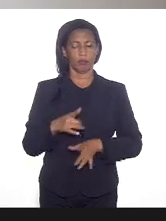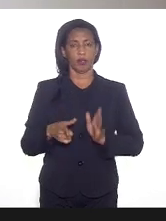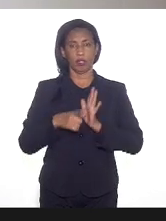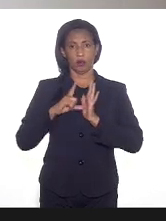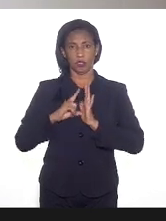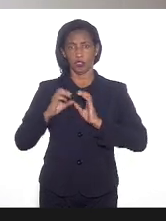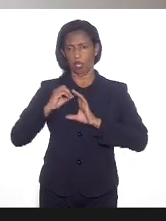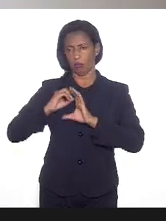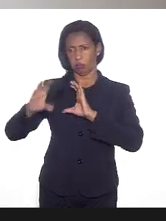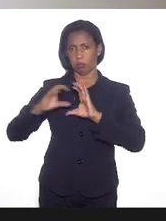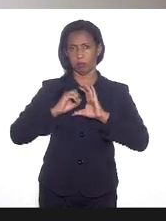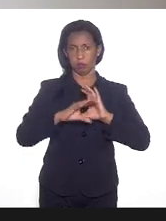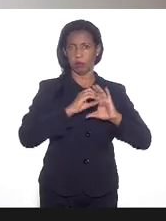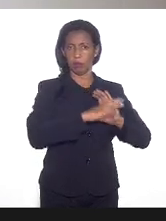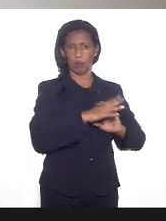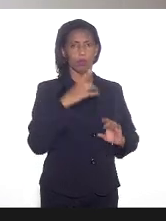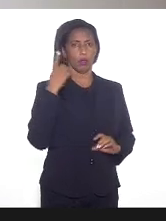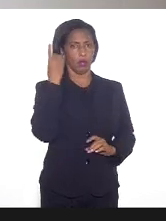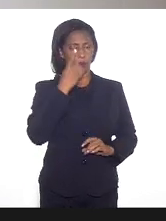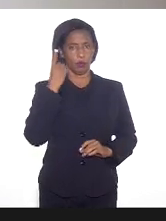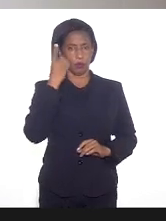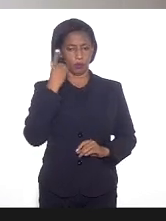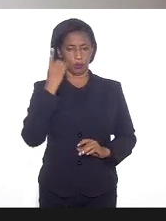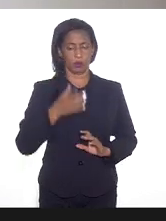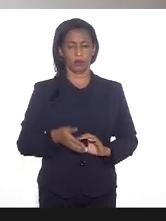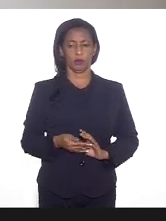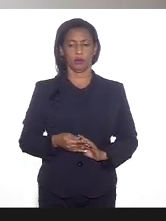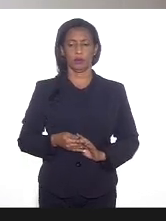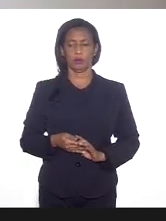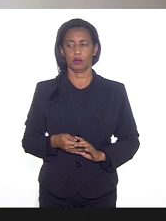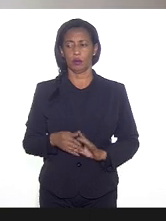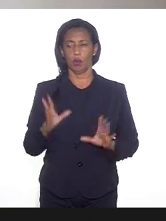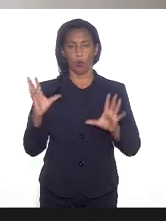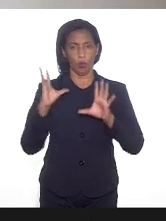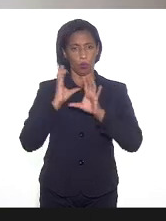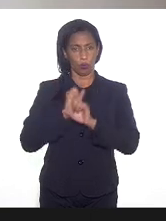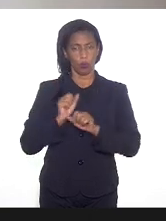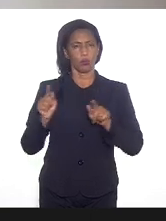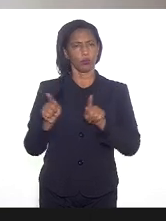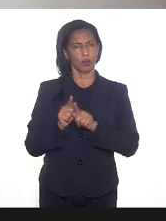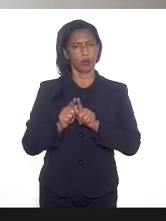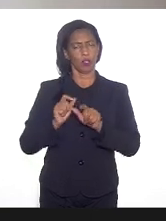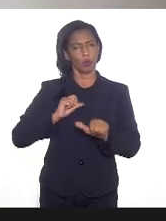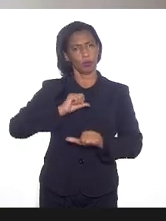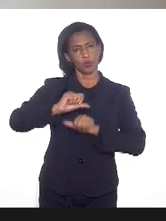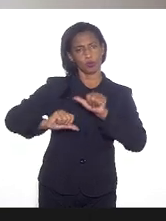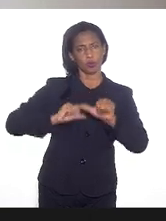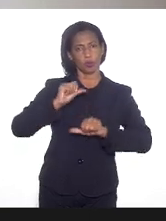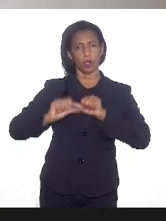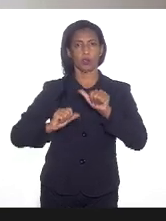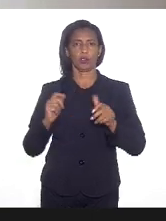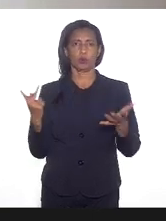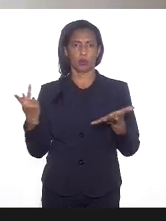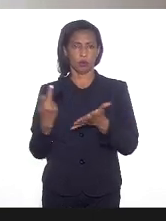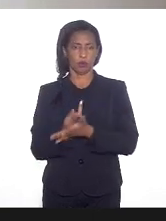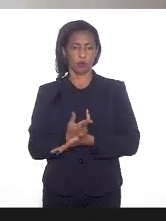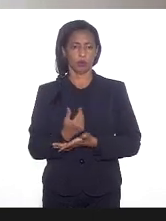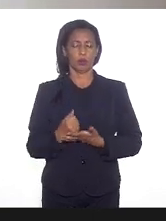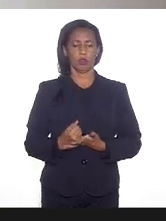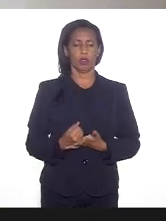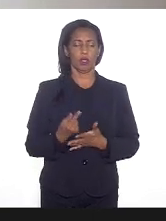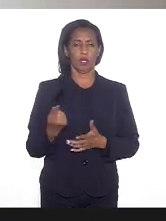para todos os deputados e deputadas, pontue as pequenas mudanças que ele possa ter apresentado, né, entre